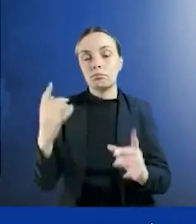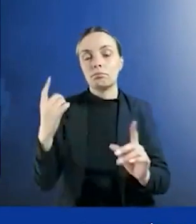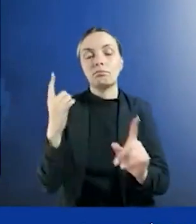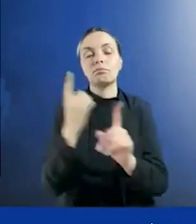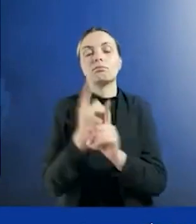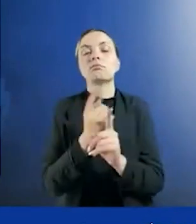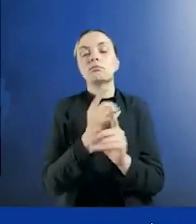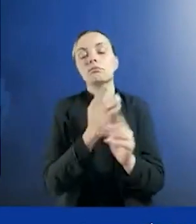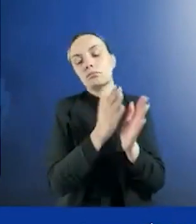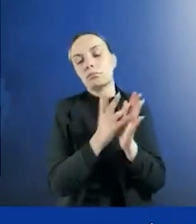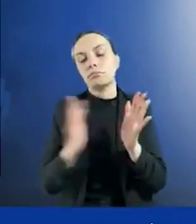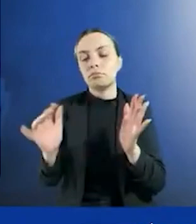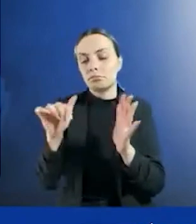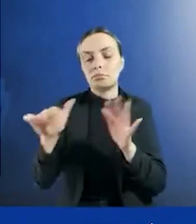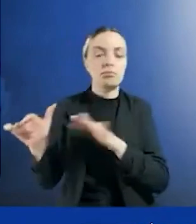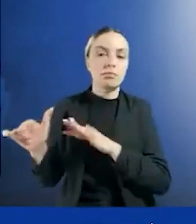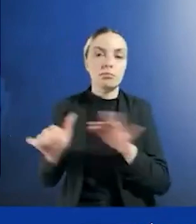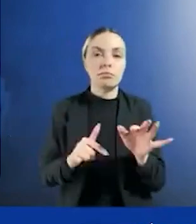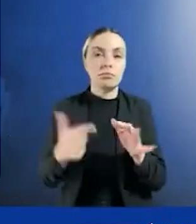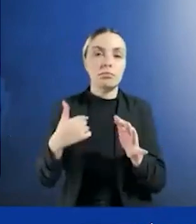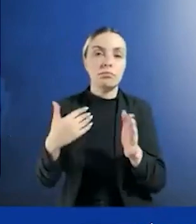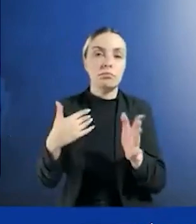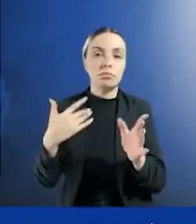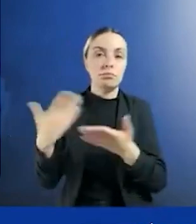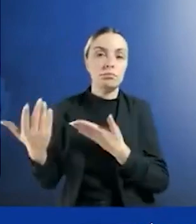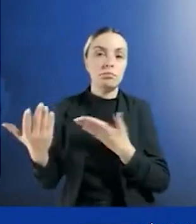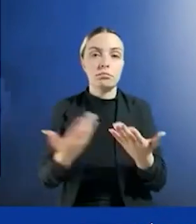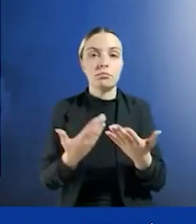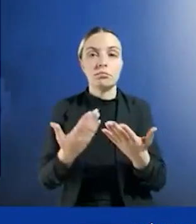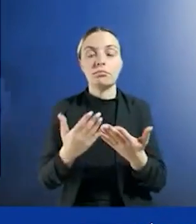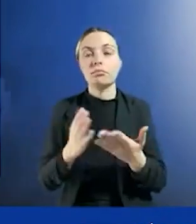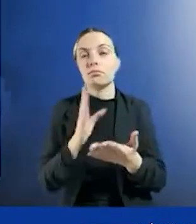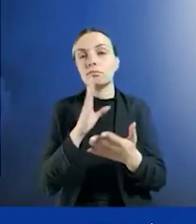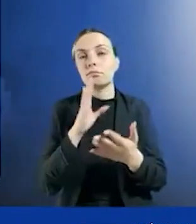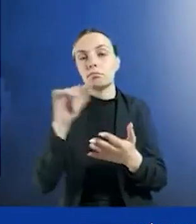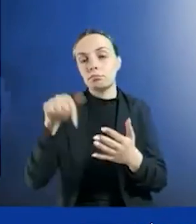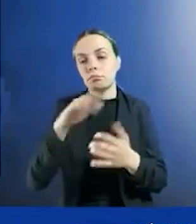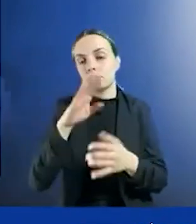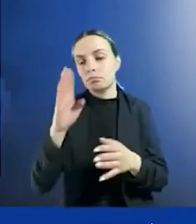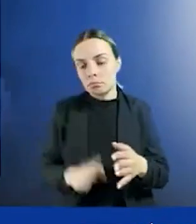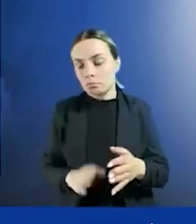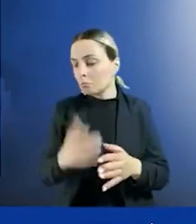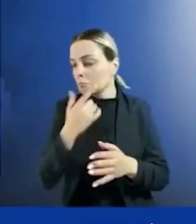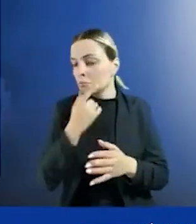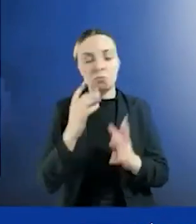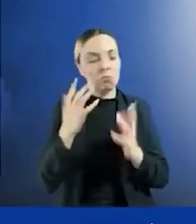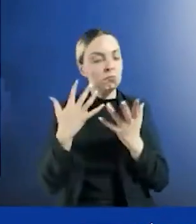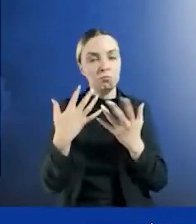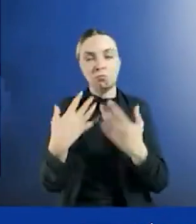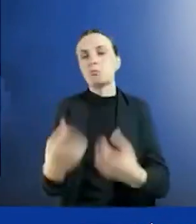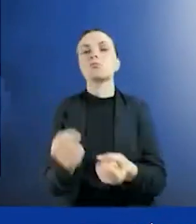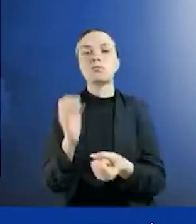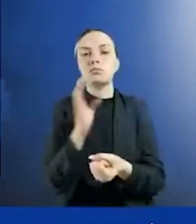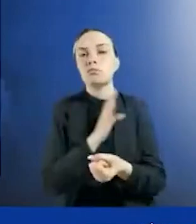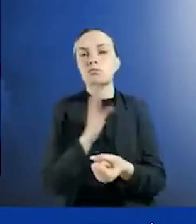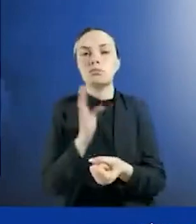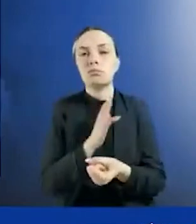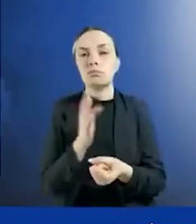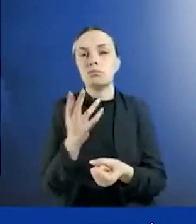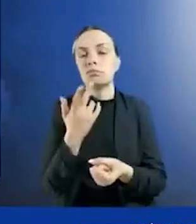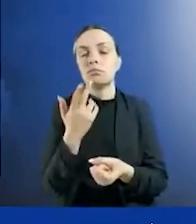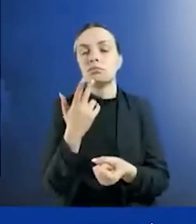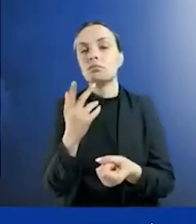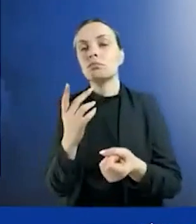semana e convidamos para visitar o Pavilhão Brasil prontamente, né, ele aceitou o convite de mais do que nos visitar, né,